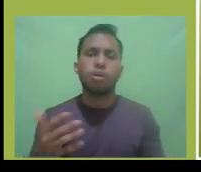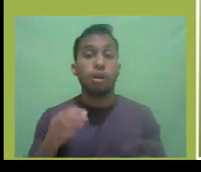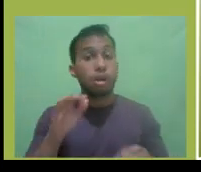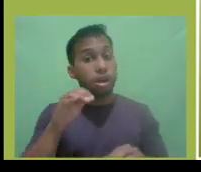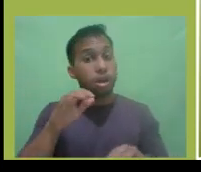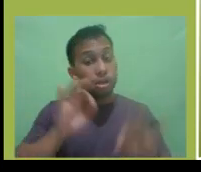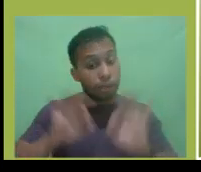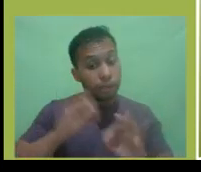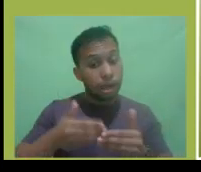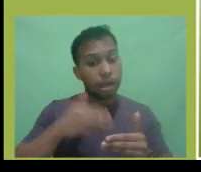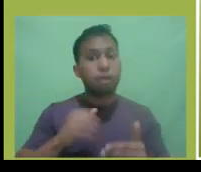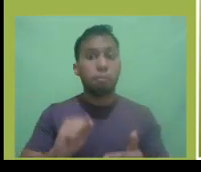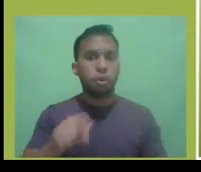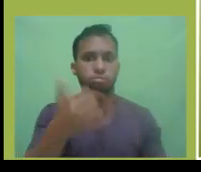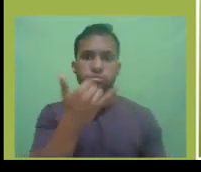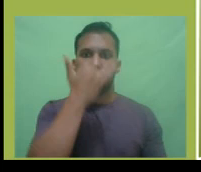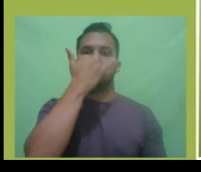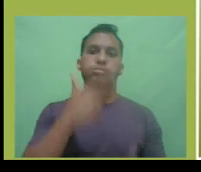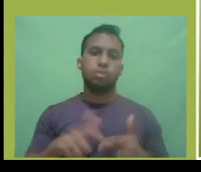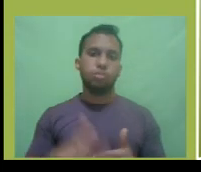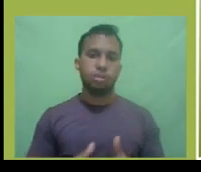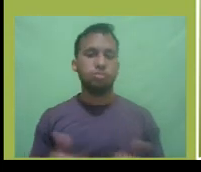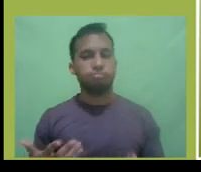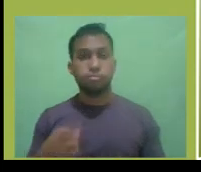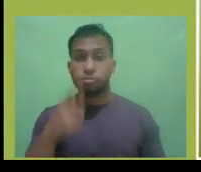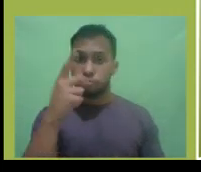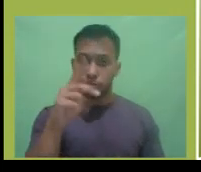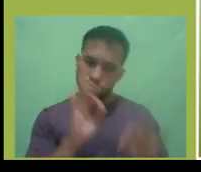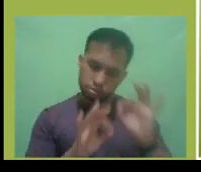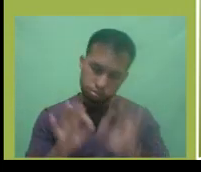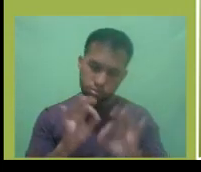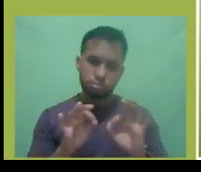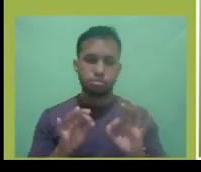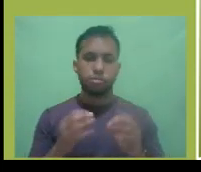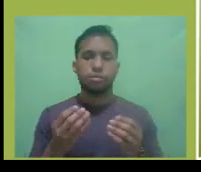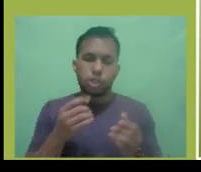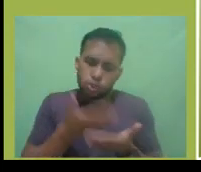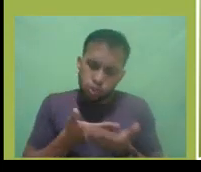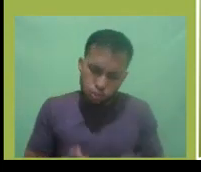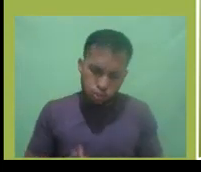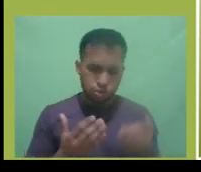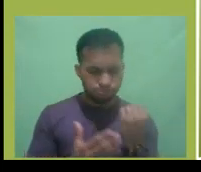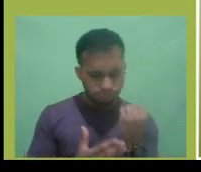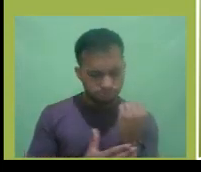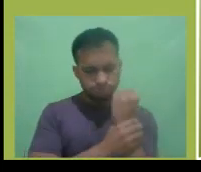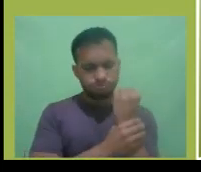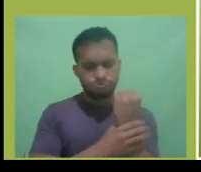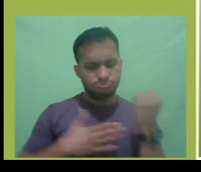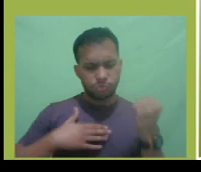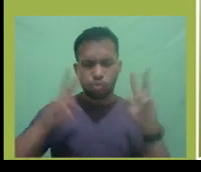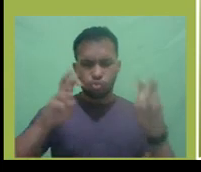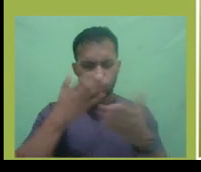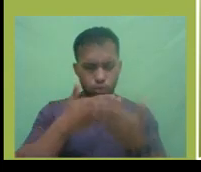menos nervoso, se demonstre mais confiante, demonstre que você tem domínio do que você está apresentando. Quando a gente